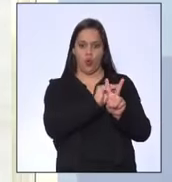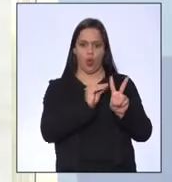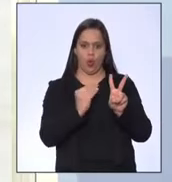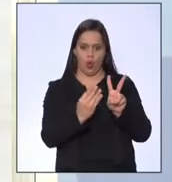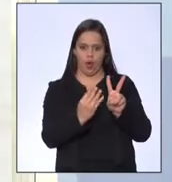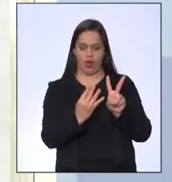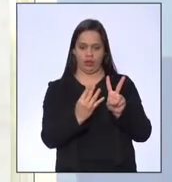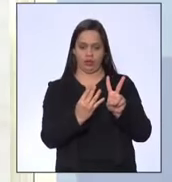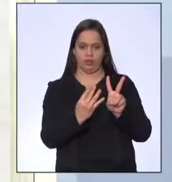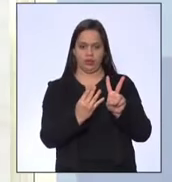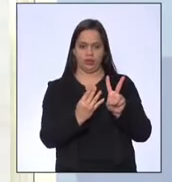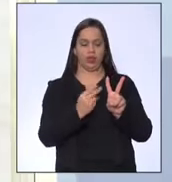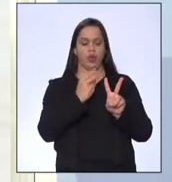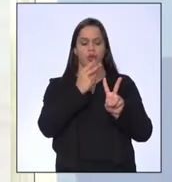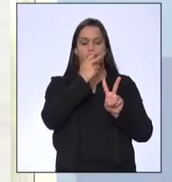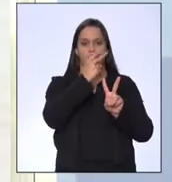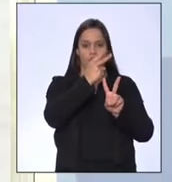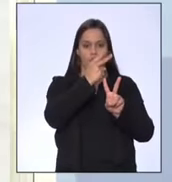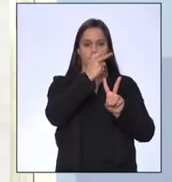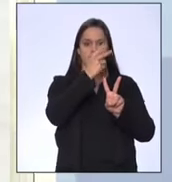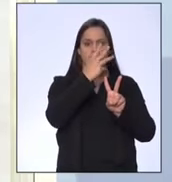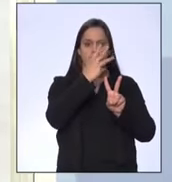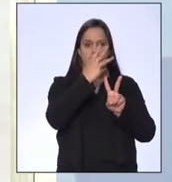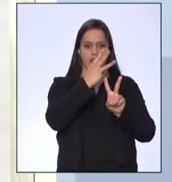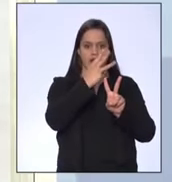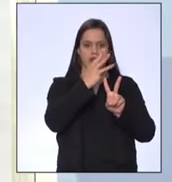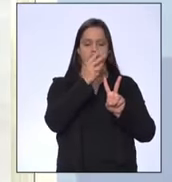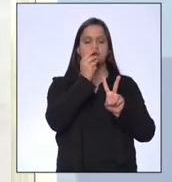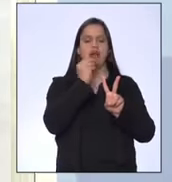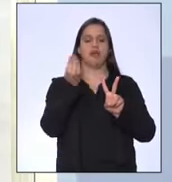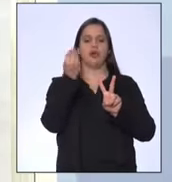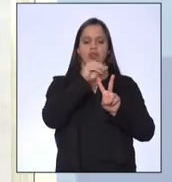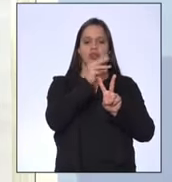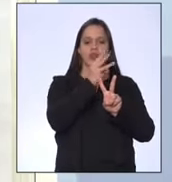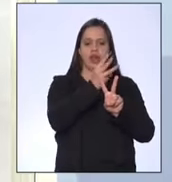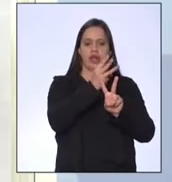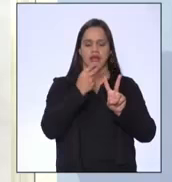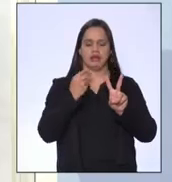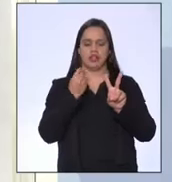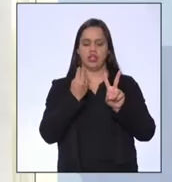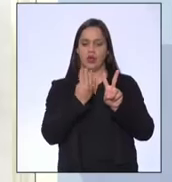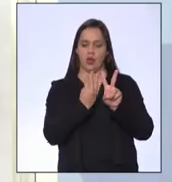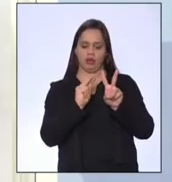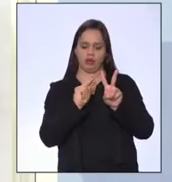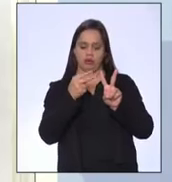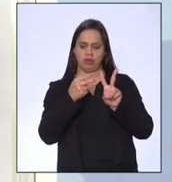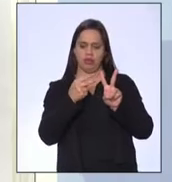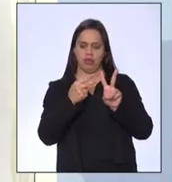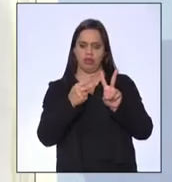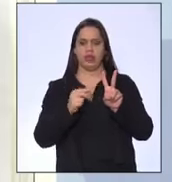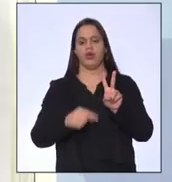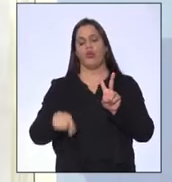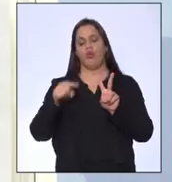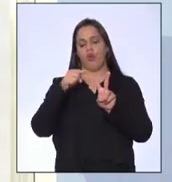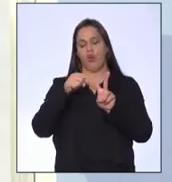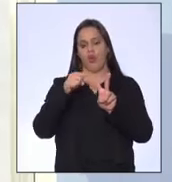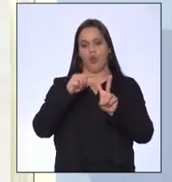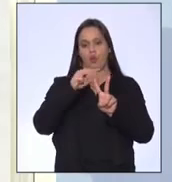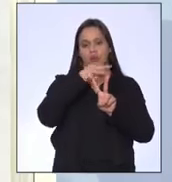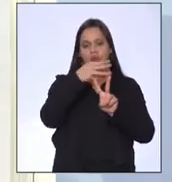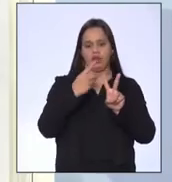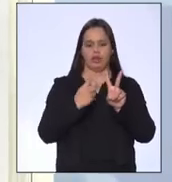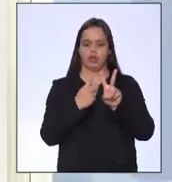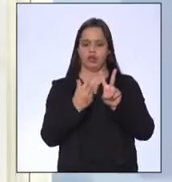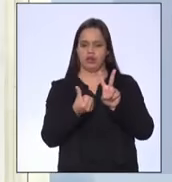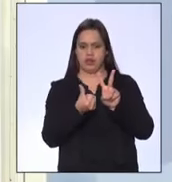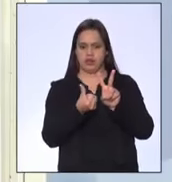continua aqui. Bom, o 3, ele vira nosso índice. 4 ao quadrado. Então fica a raiz cúbica de